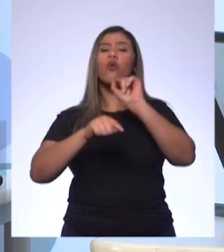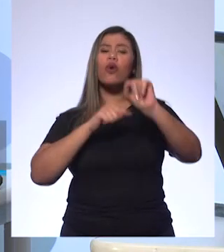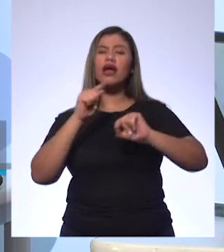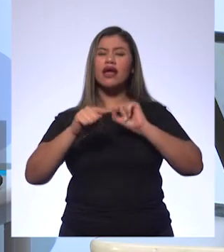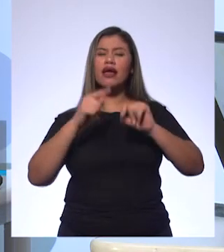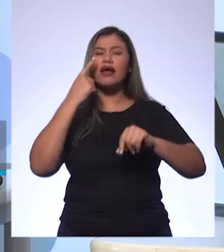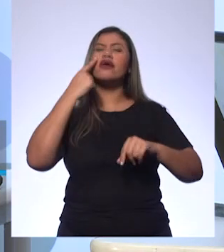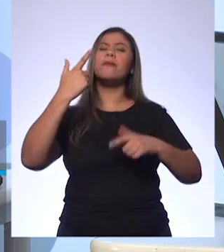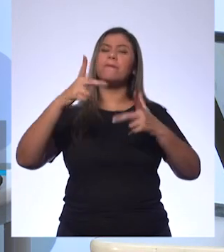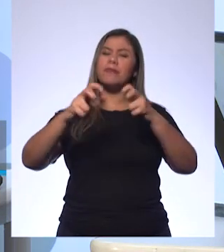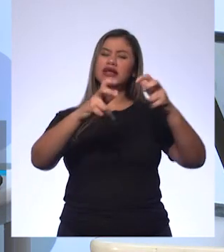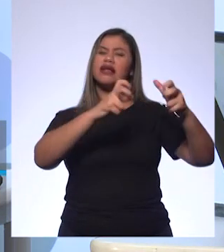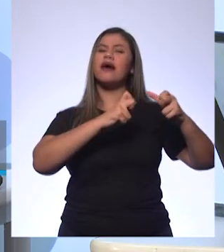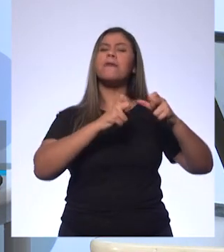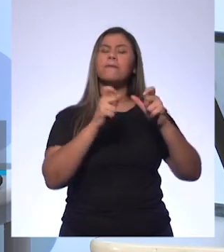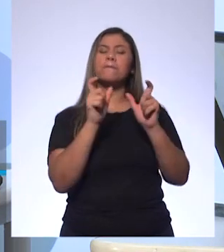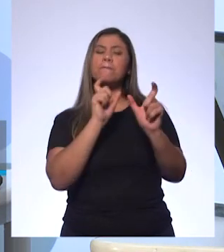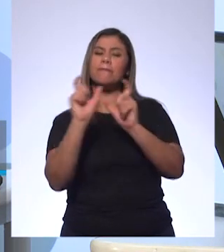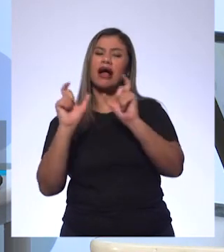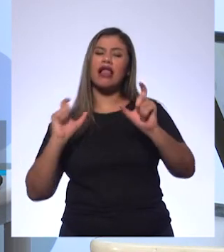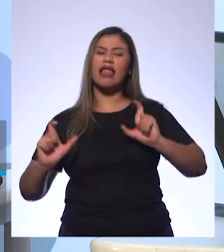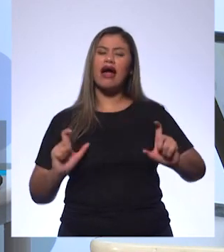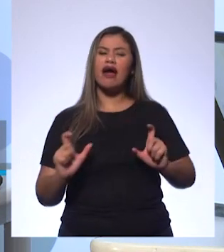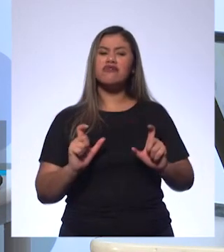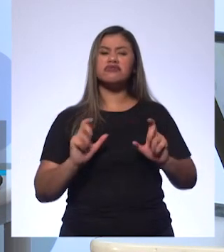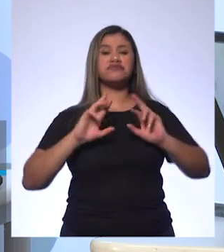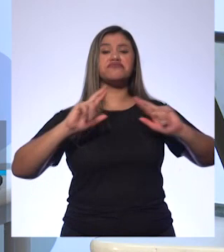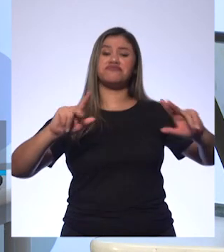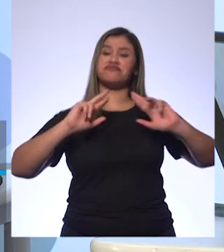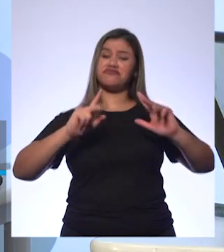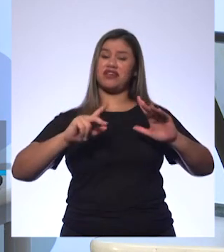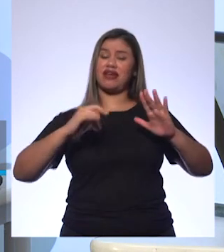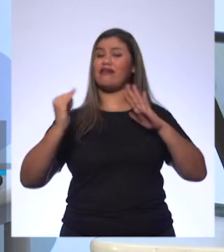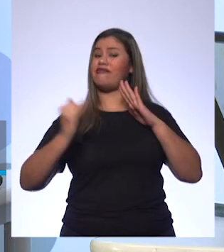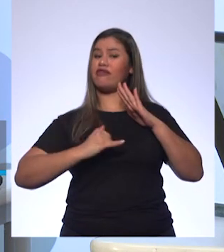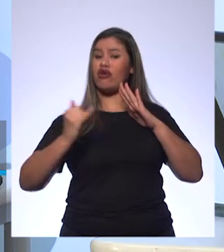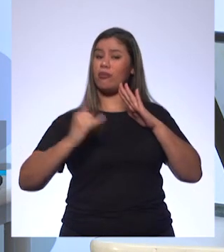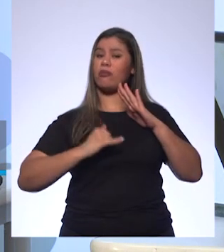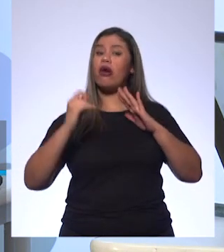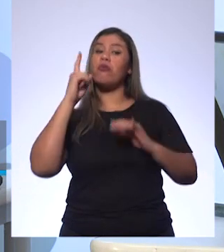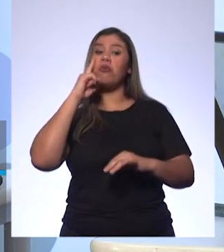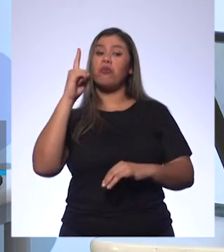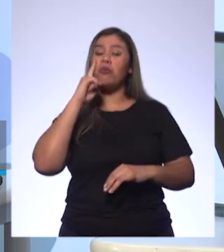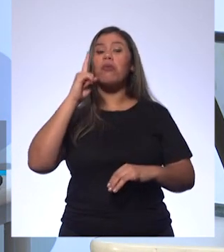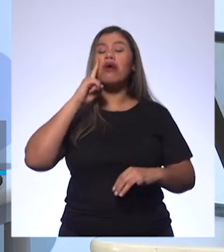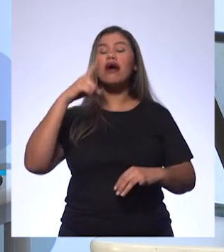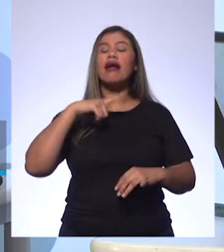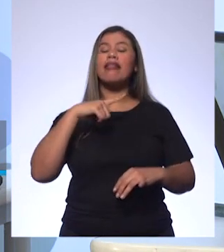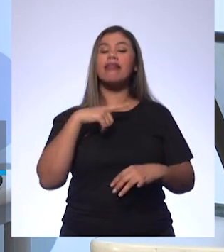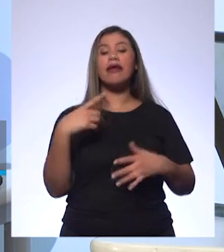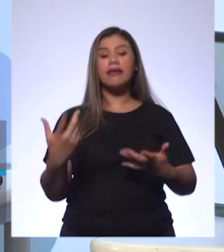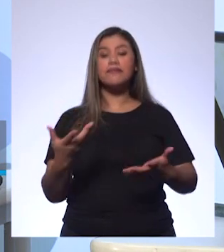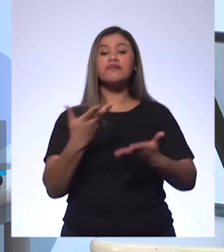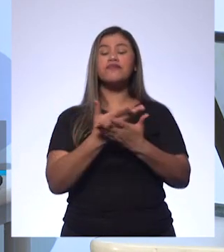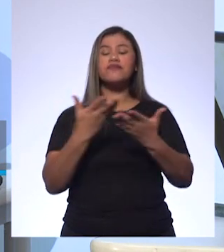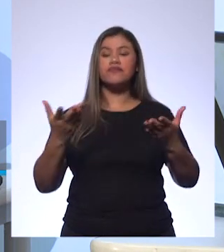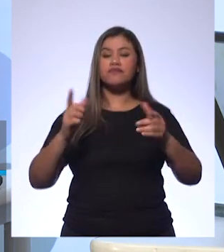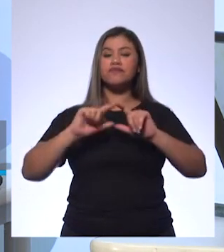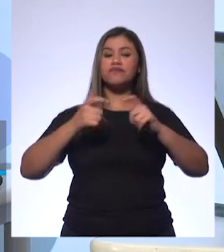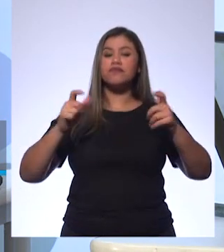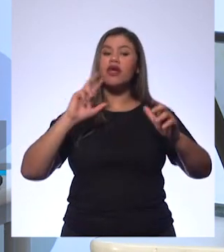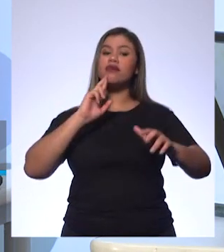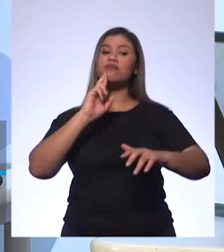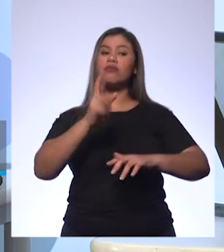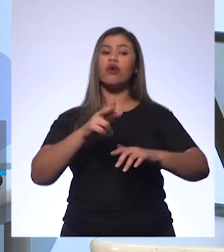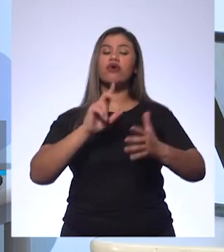pela variedade que tem algumas palavrinhas que fogem aí da norma padrão, né? Mas amplia também para mim essa questão. Qual